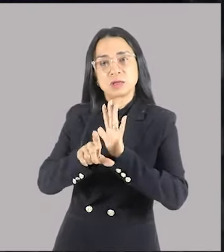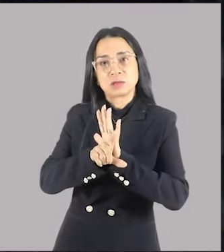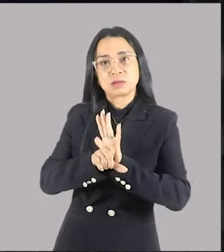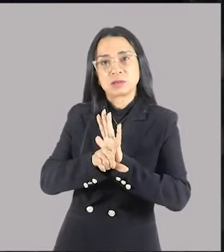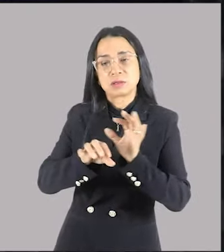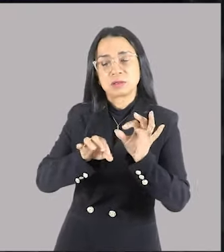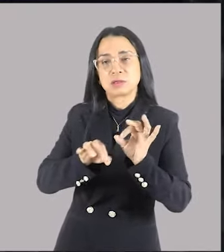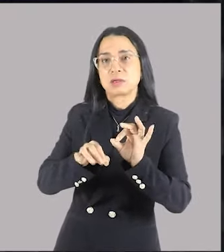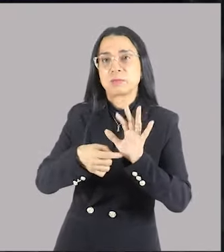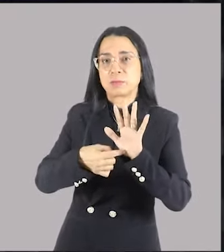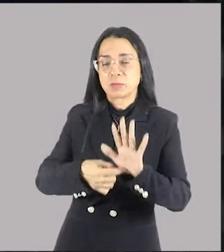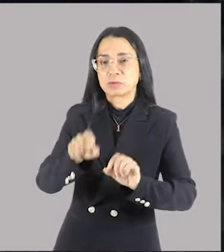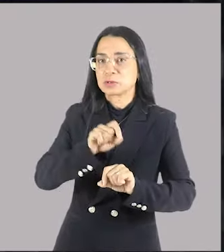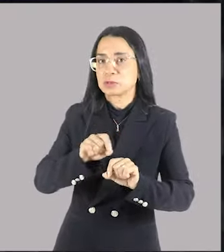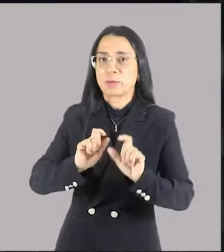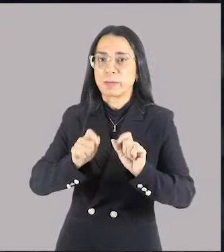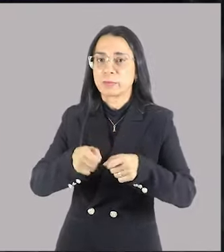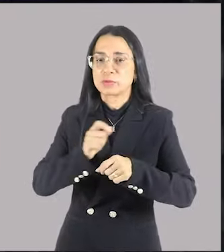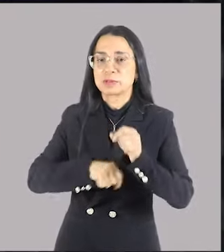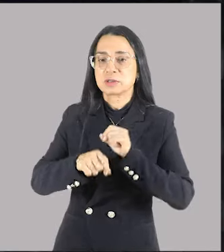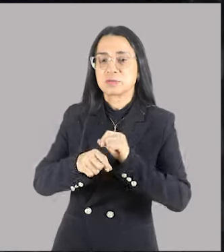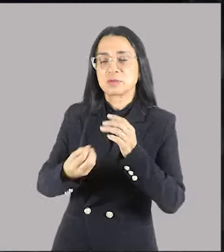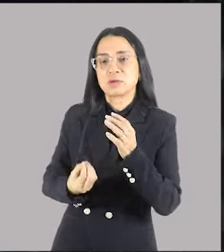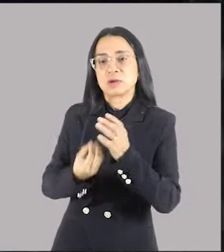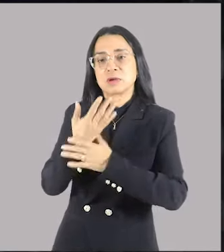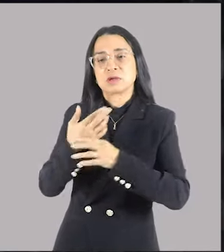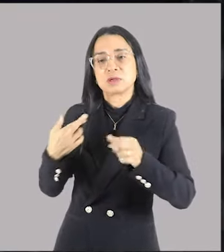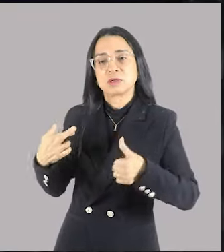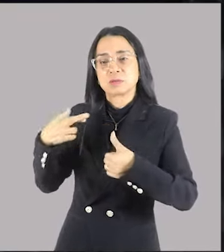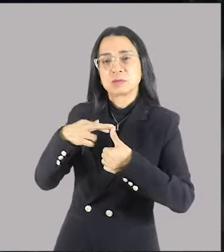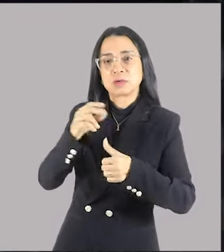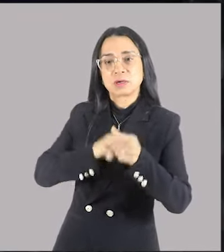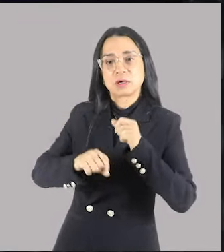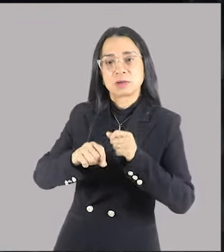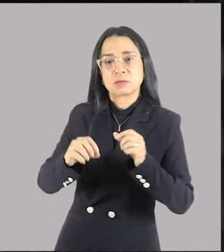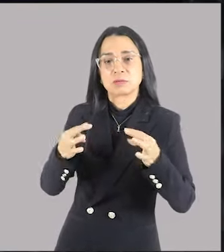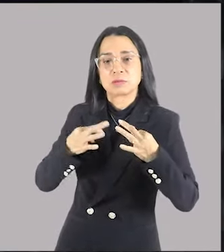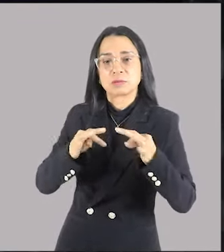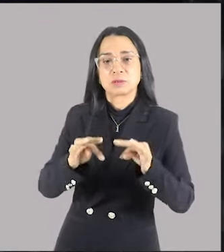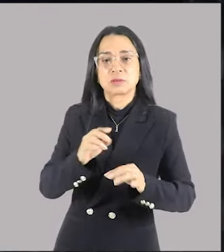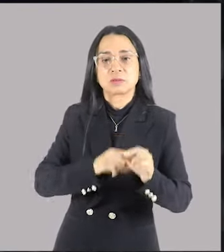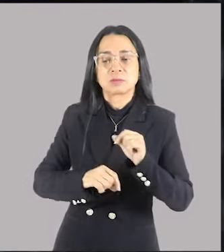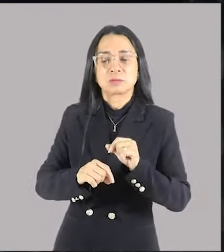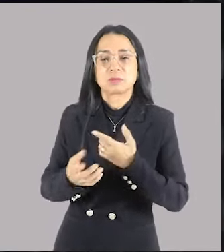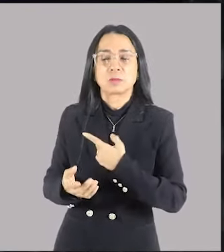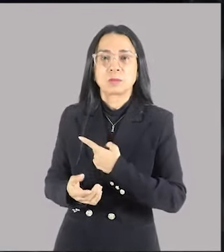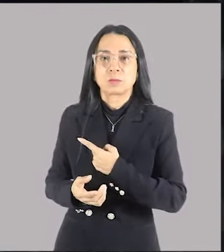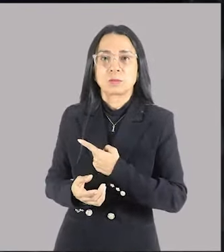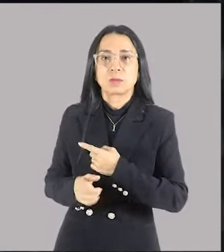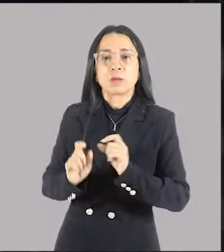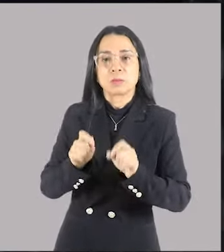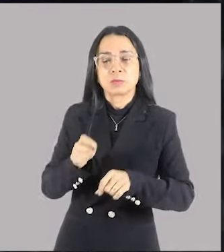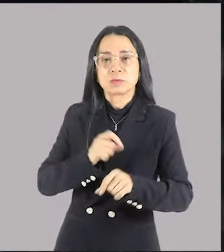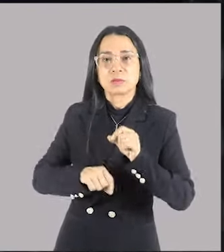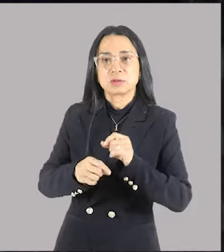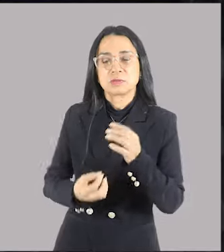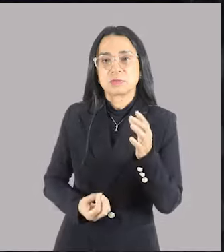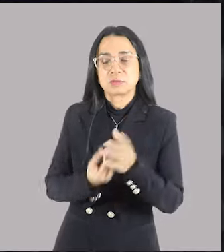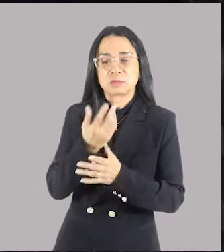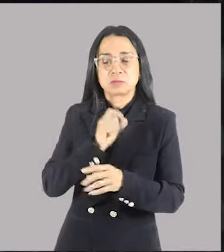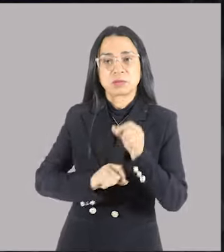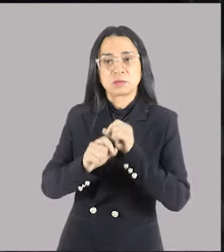possível criar Cargo em comissão para eh cargos técnicos ou seja para funções técnicas só é possível criar cargos em